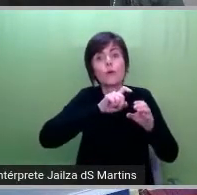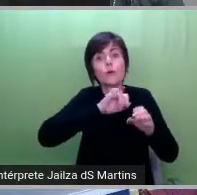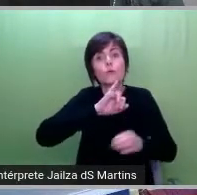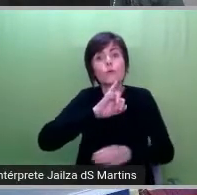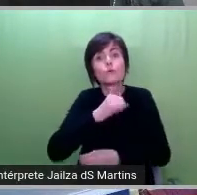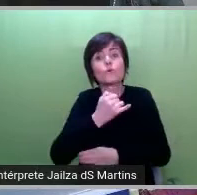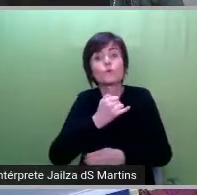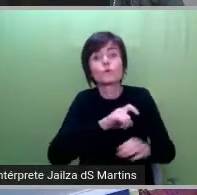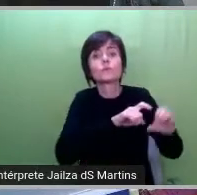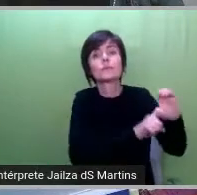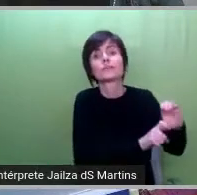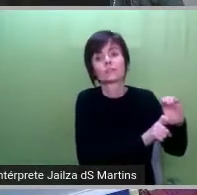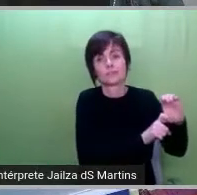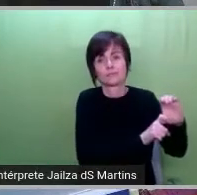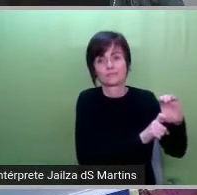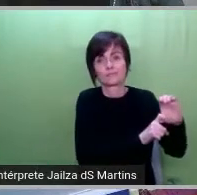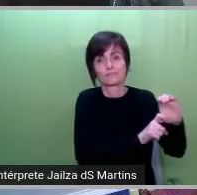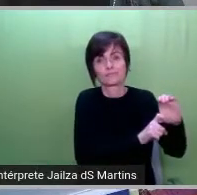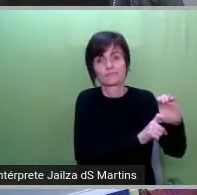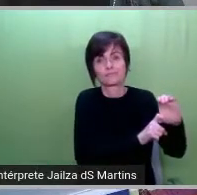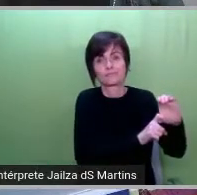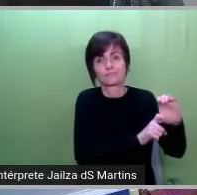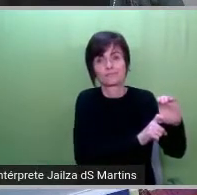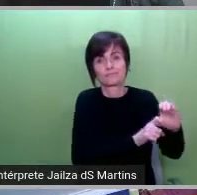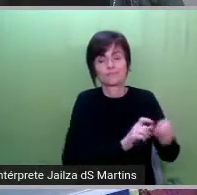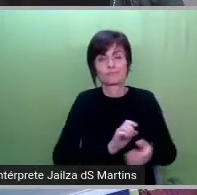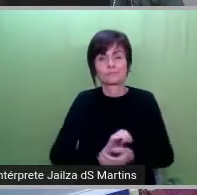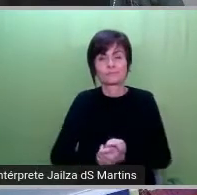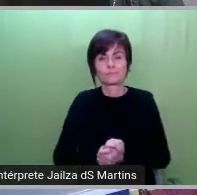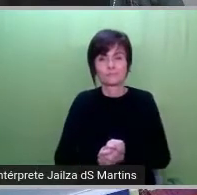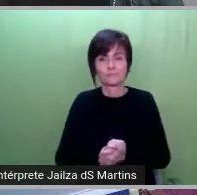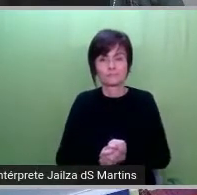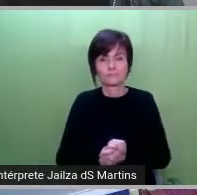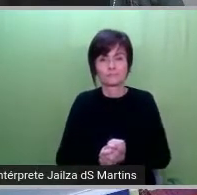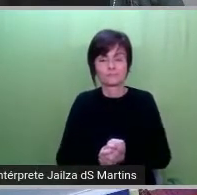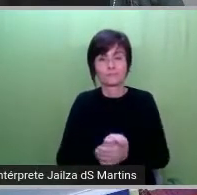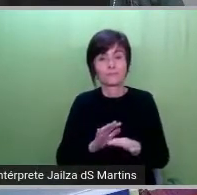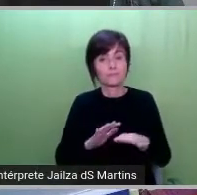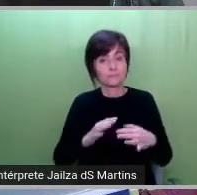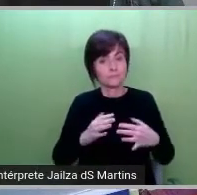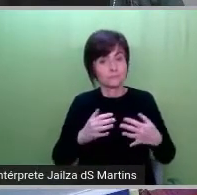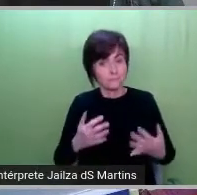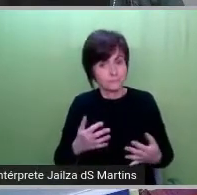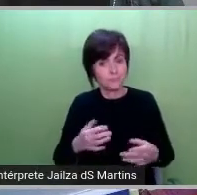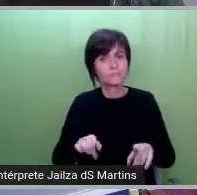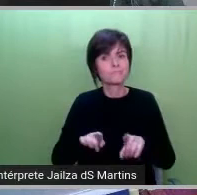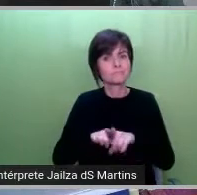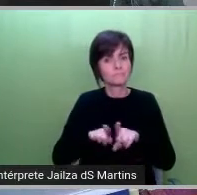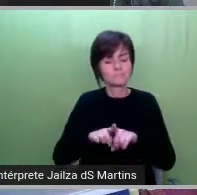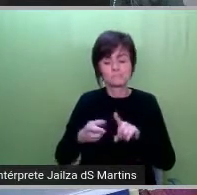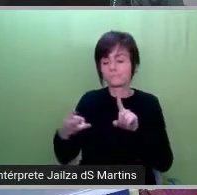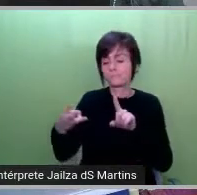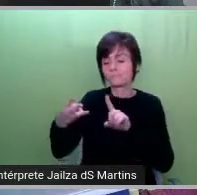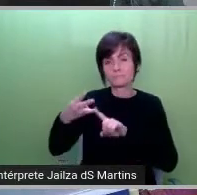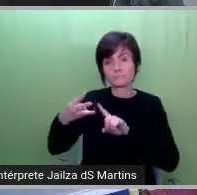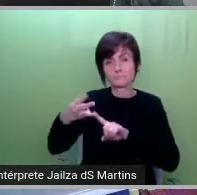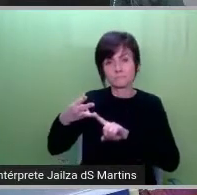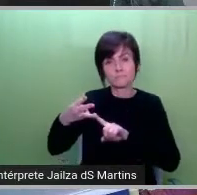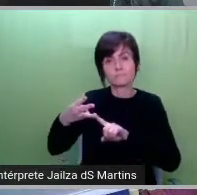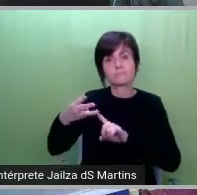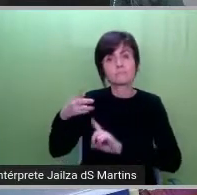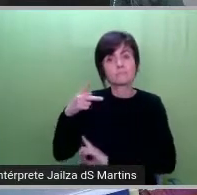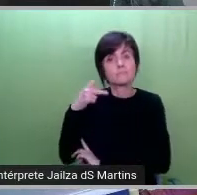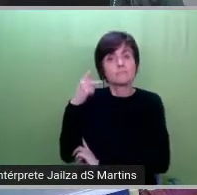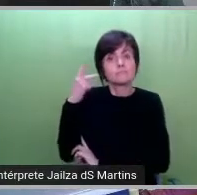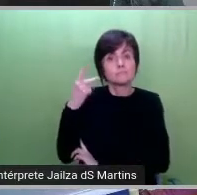interna nesse ponto. Tá? Bom, além disso, o terceiro pé do tripé é a política